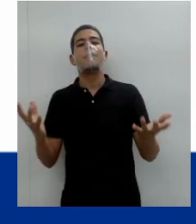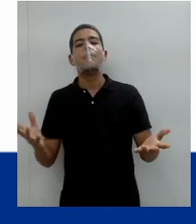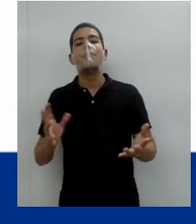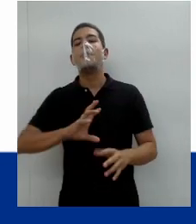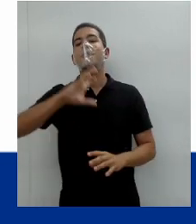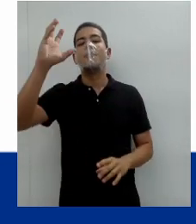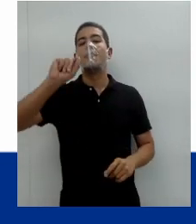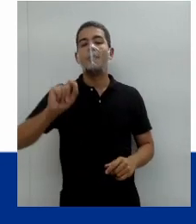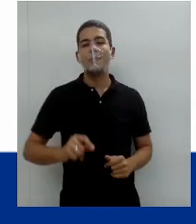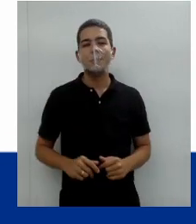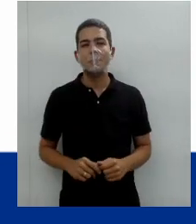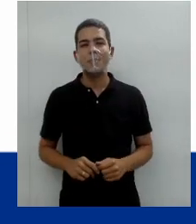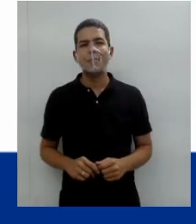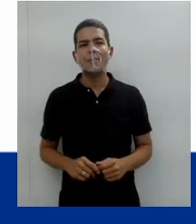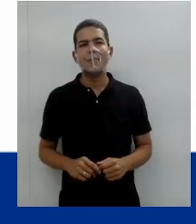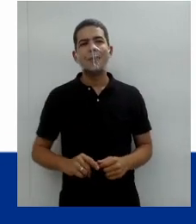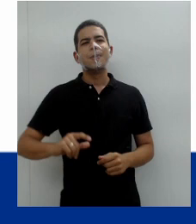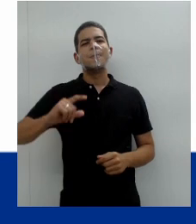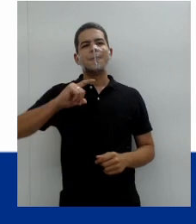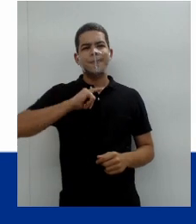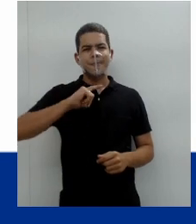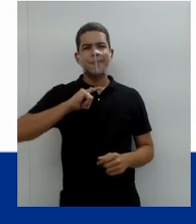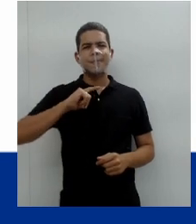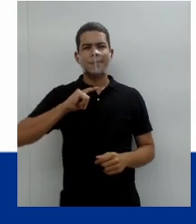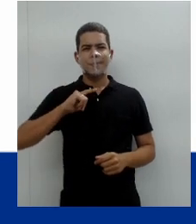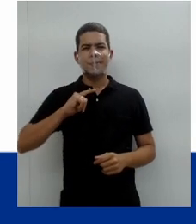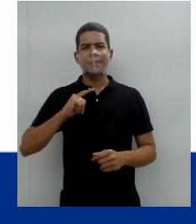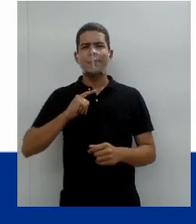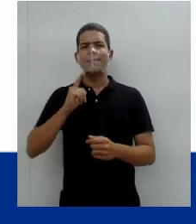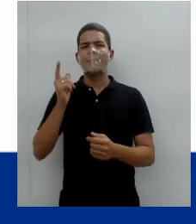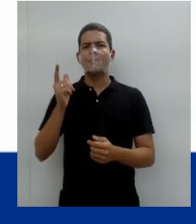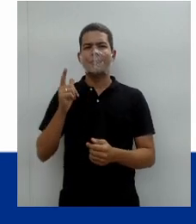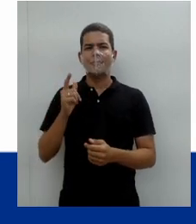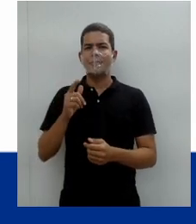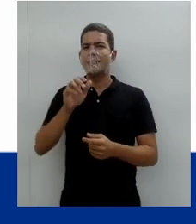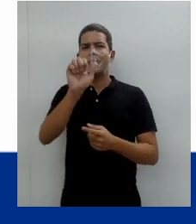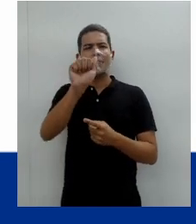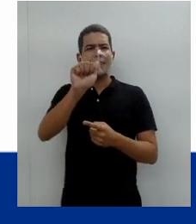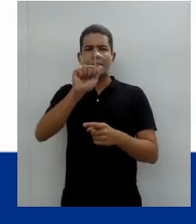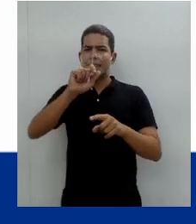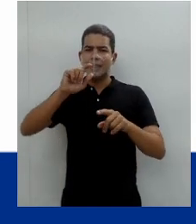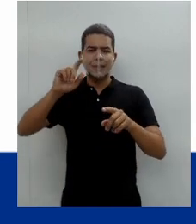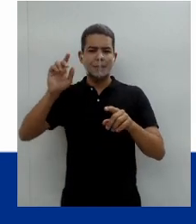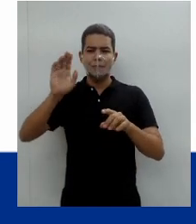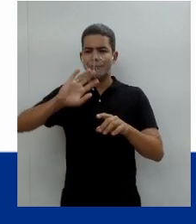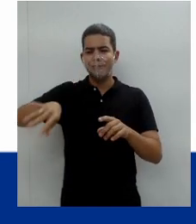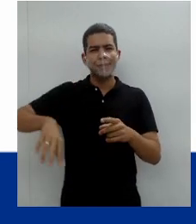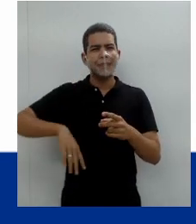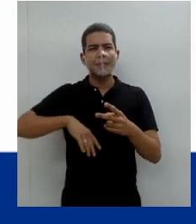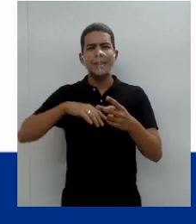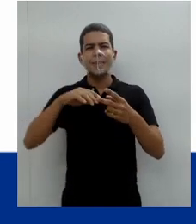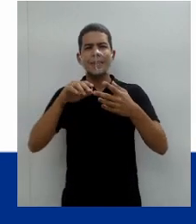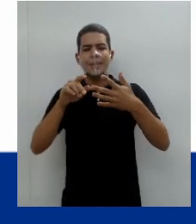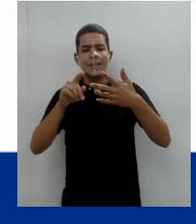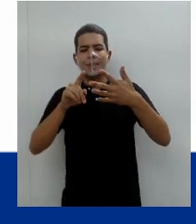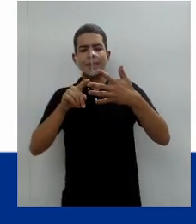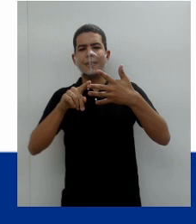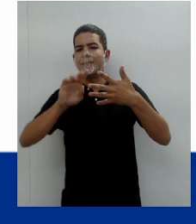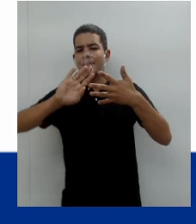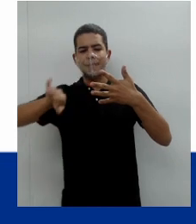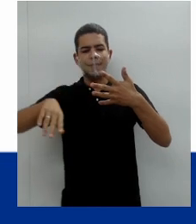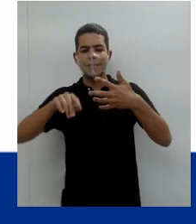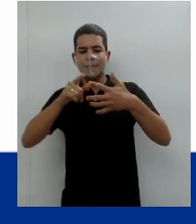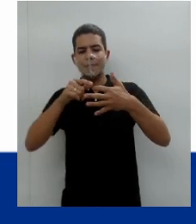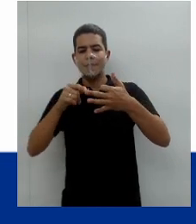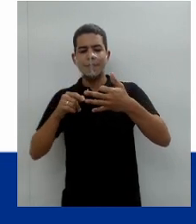vai acontecer? Eu já tenho aqui, ó, perdeu a letra A, que já não existia, a letra B já não serve,